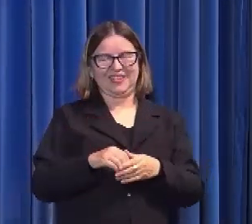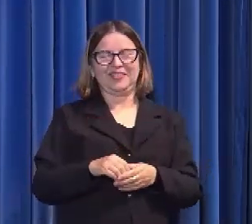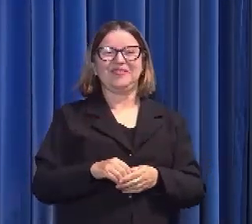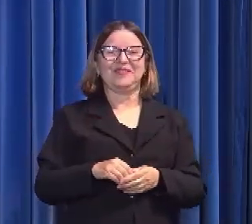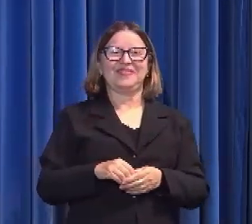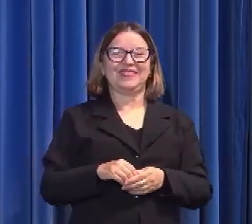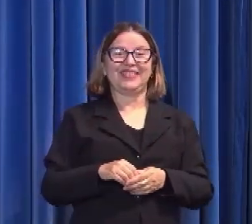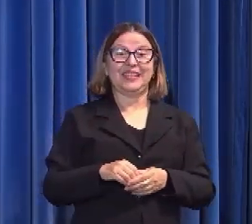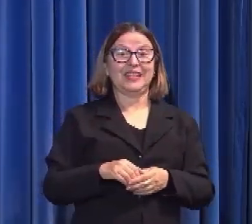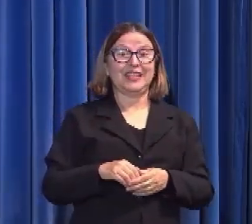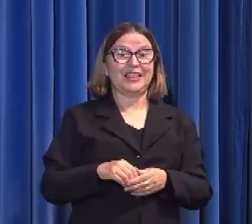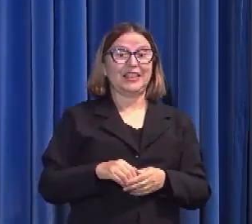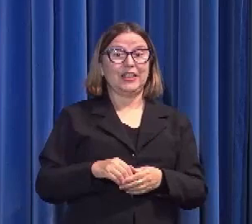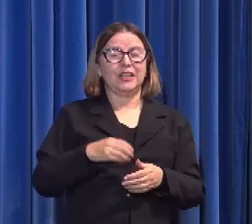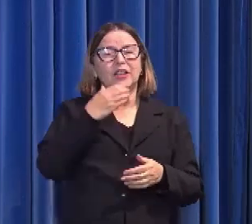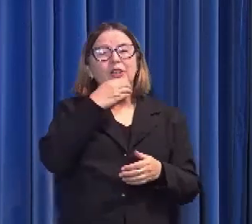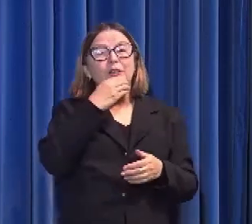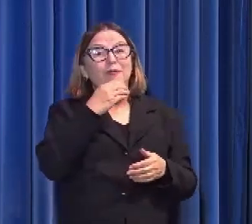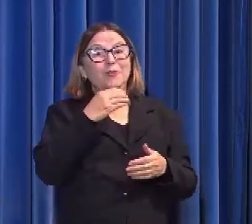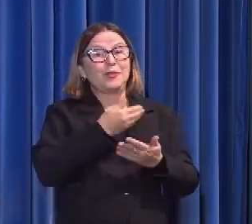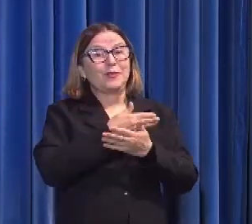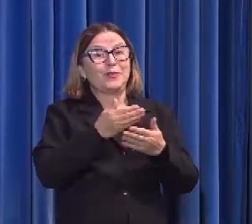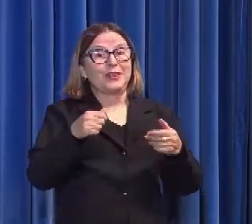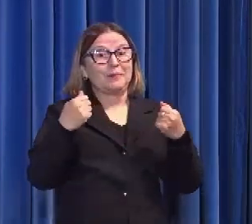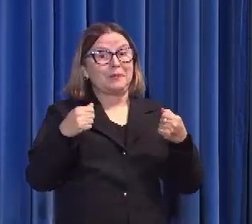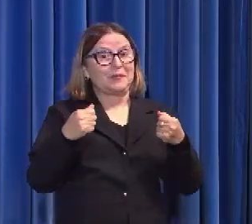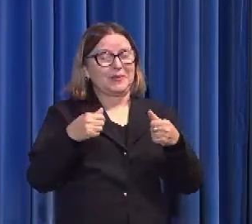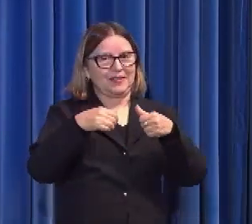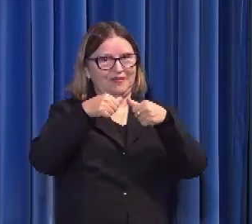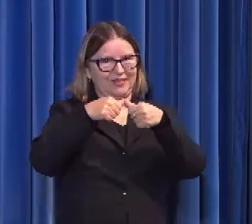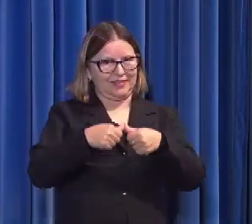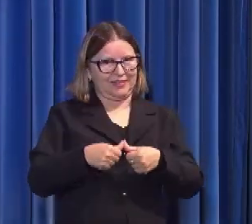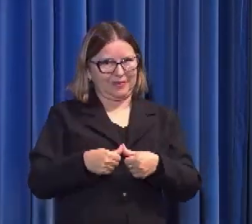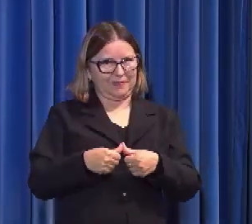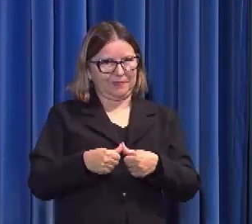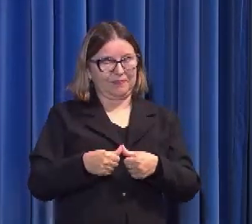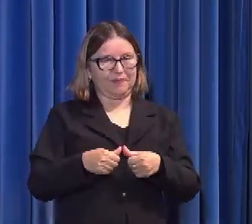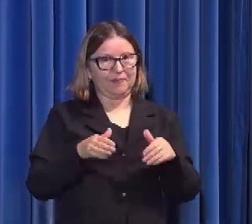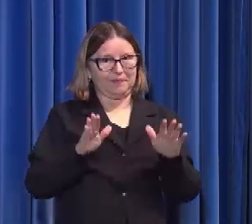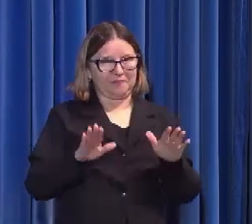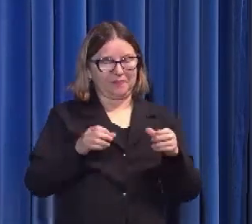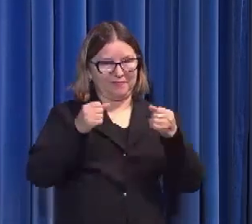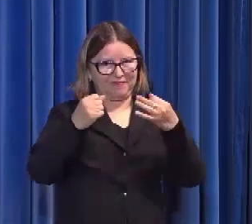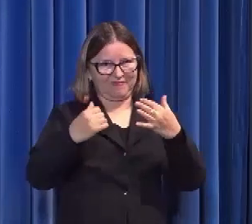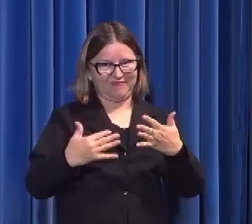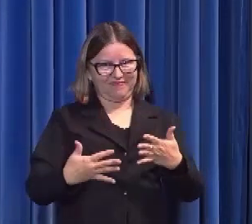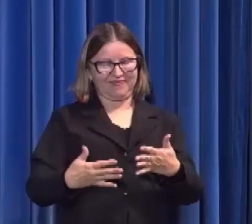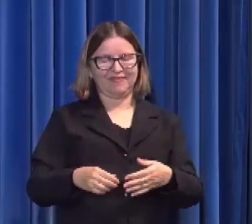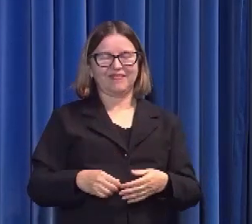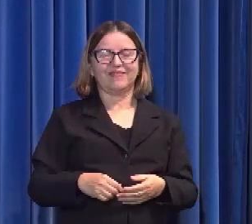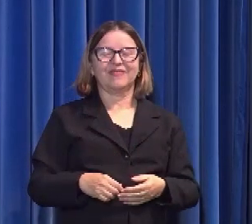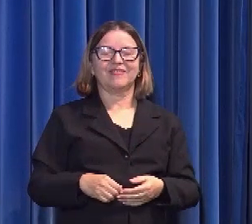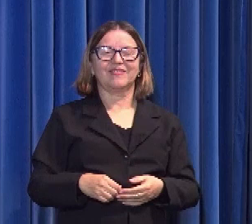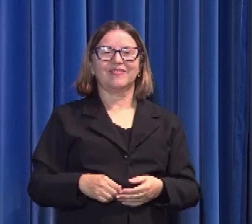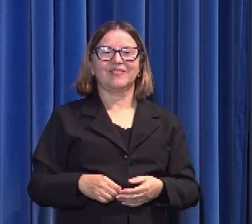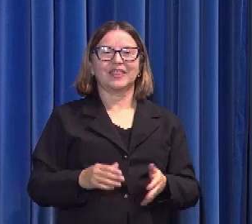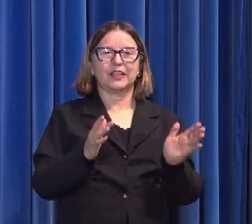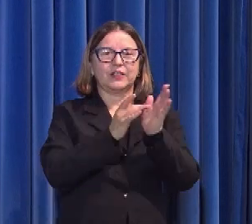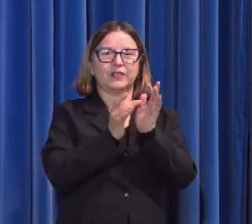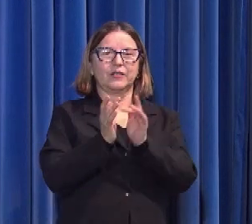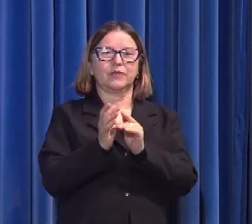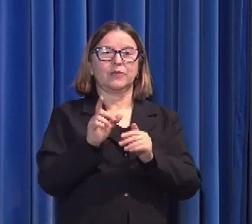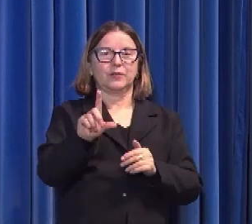agora Aqui nós temos que fruta é esse vamos dar uma olhadinha de novo E eu vos escolhi